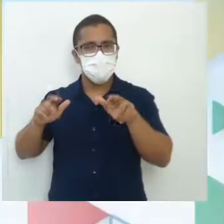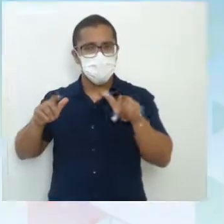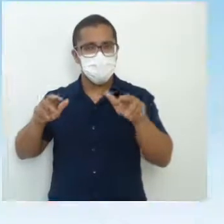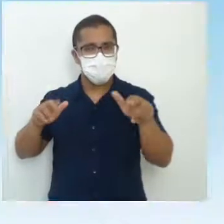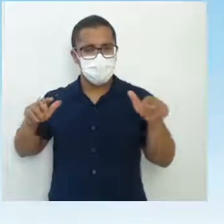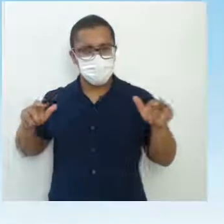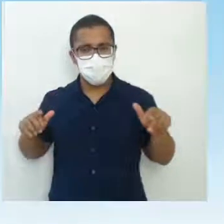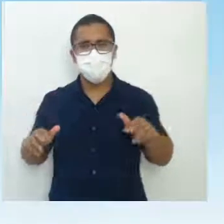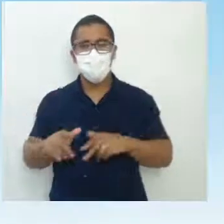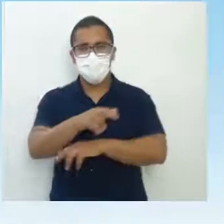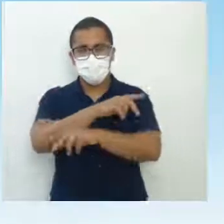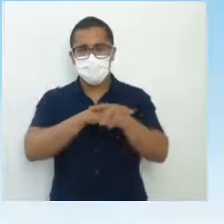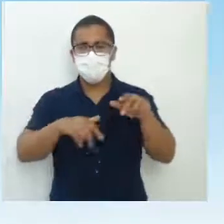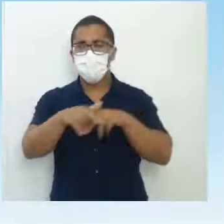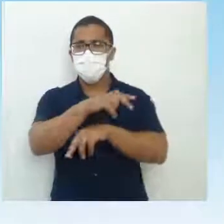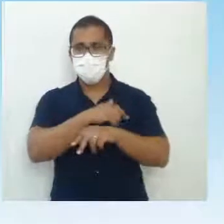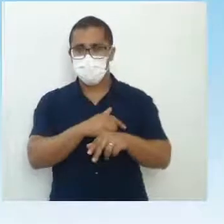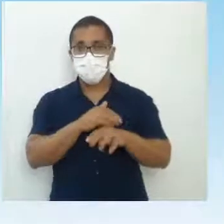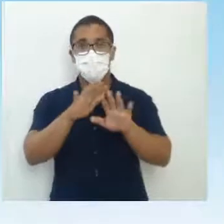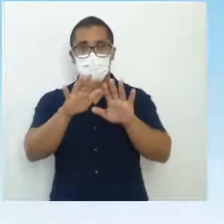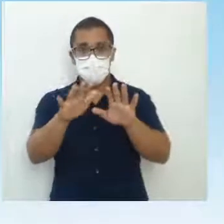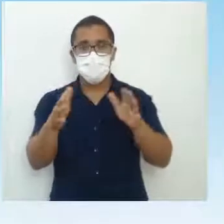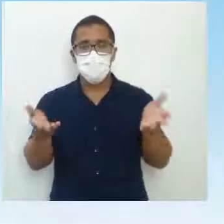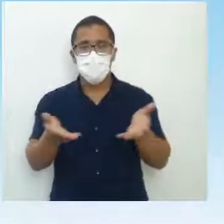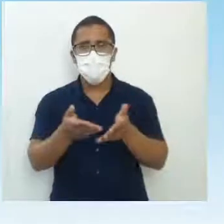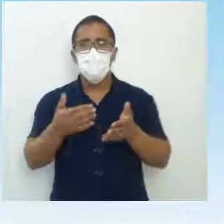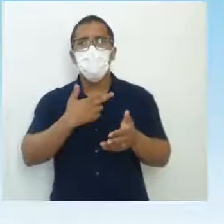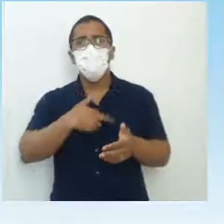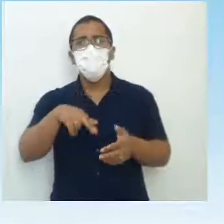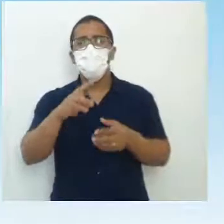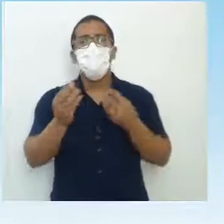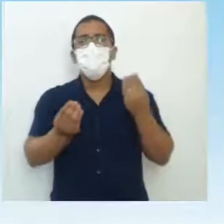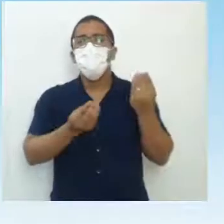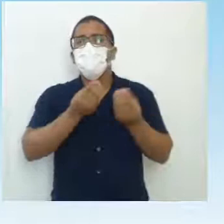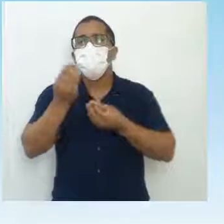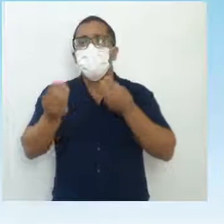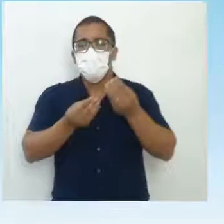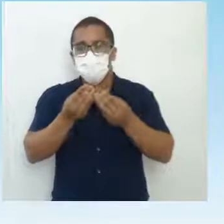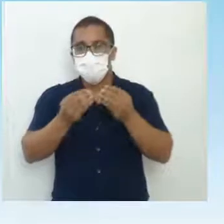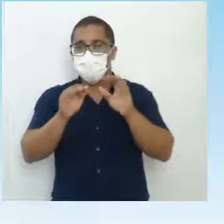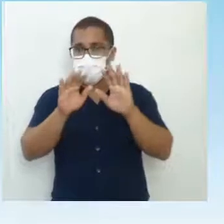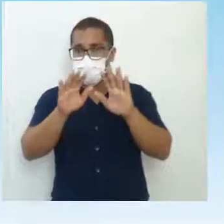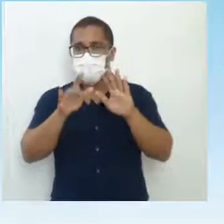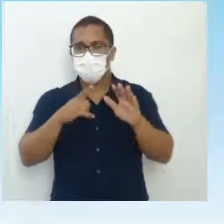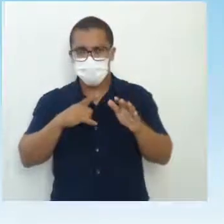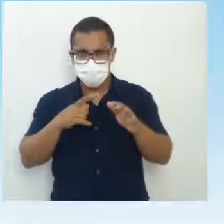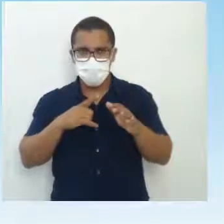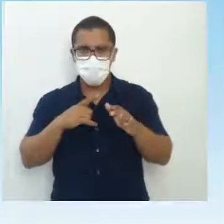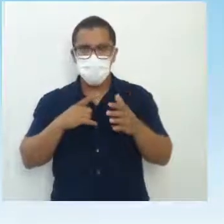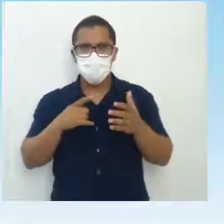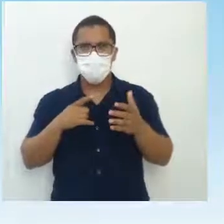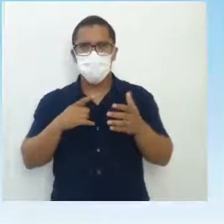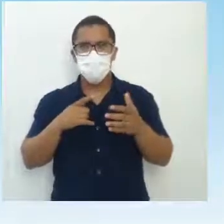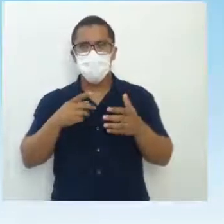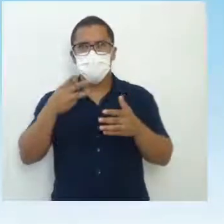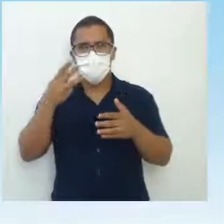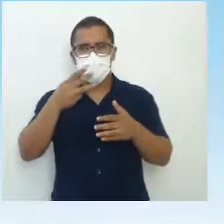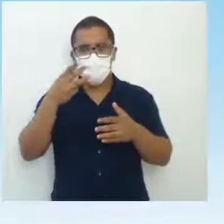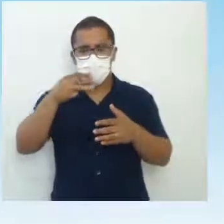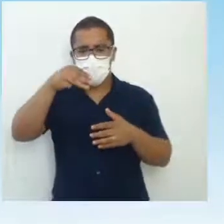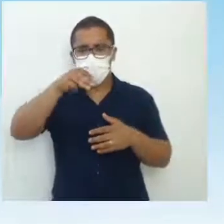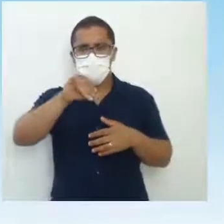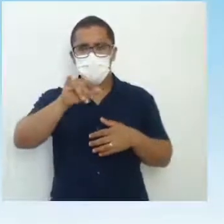tradições. Vamos lá, sobre a doutrina. Vejam só esses dois pontos. Com a aproximação do terceiro milênio,